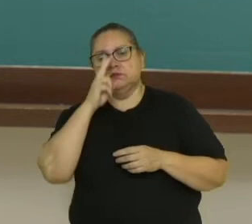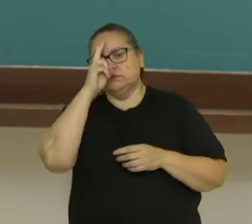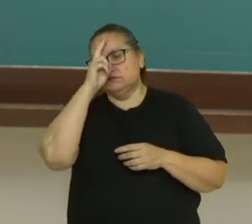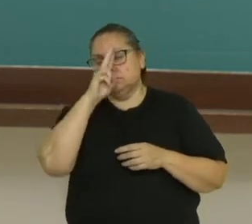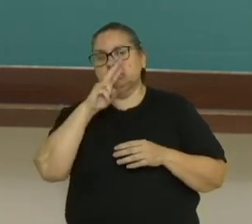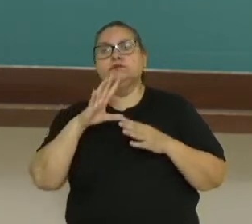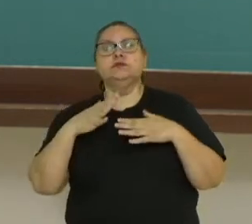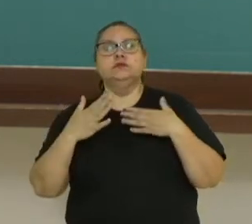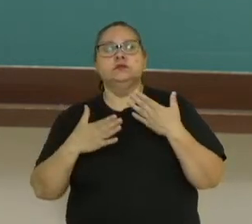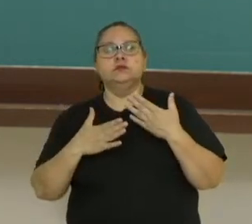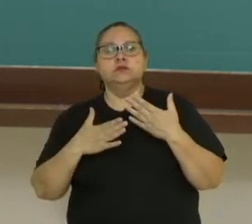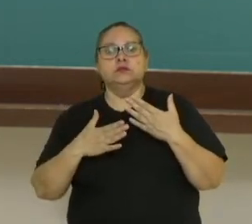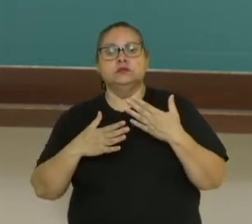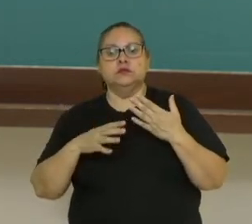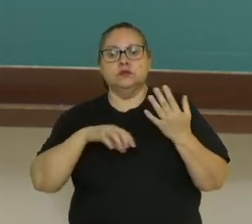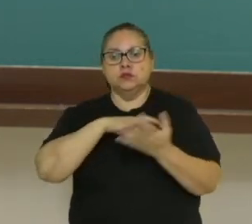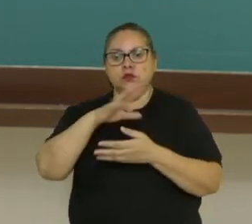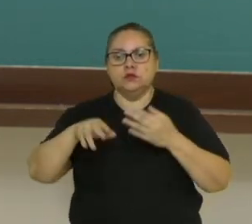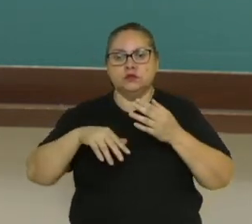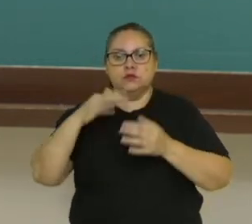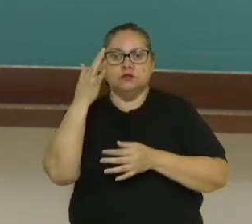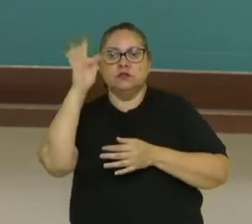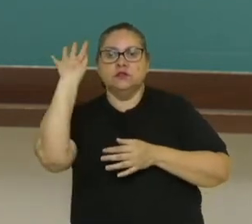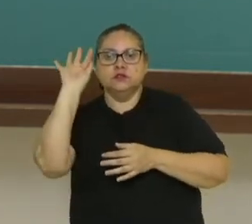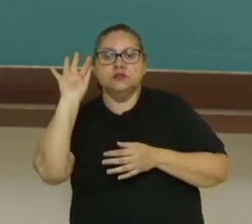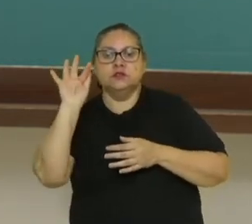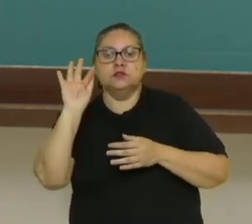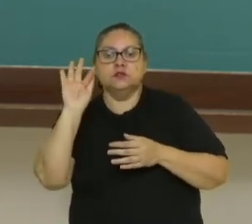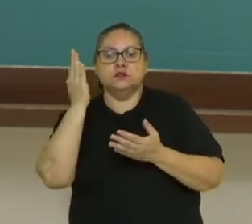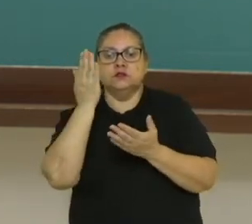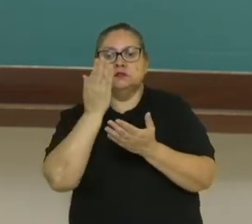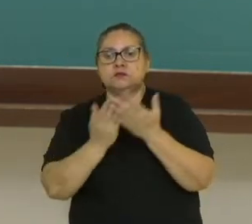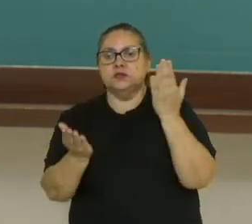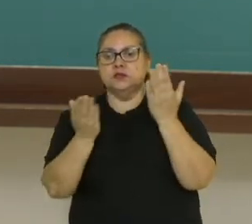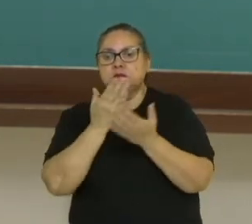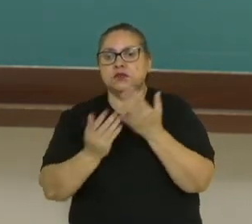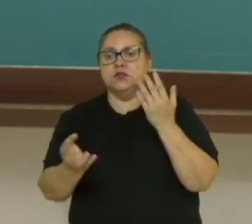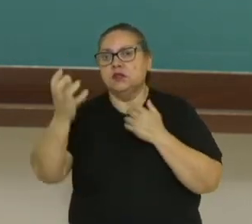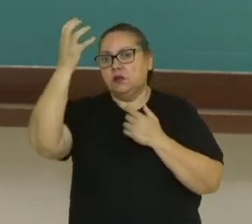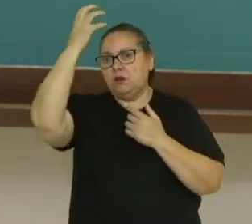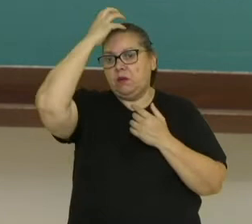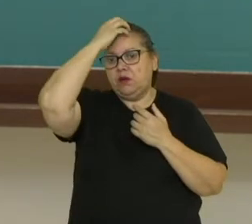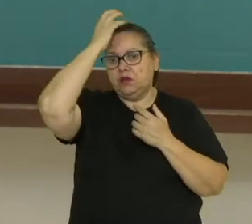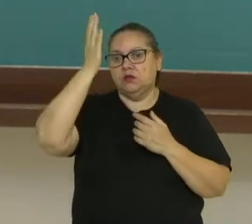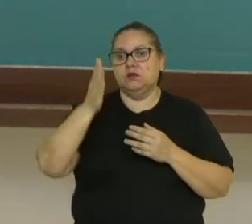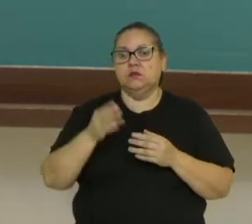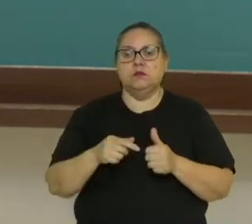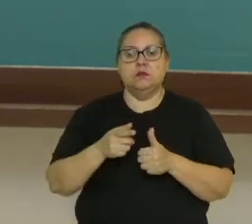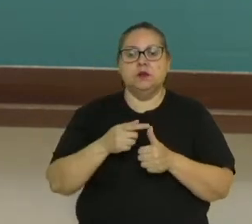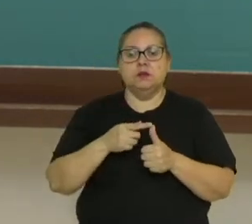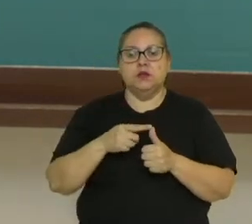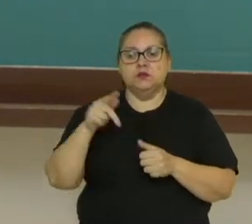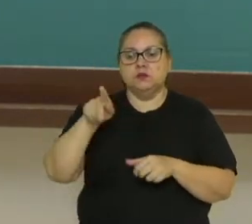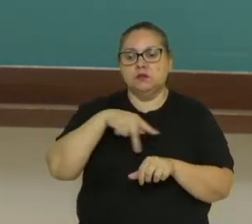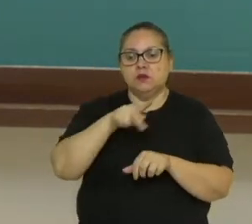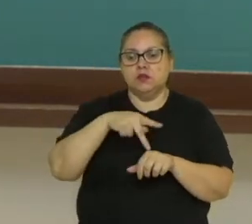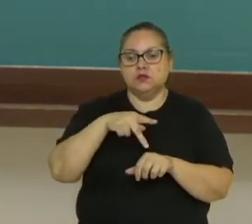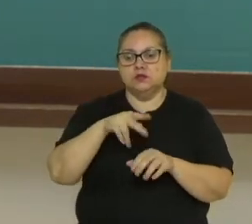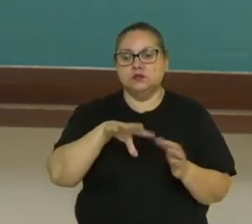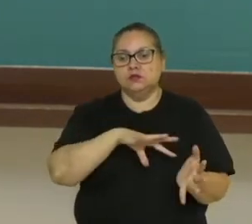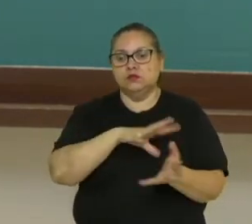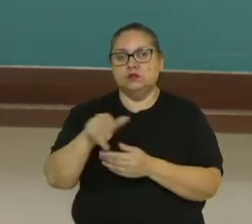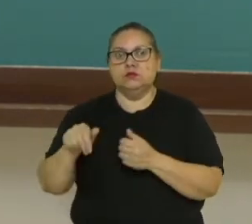que foi com a Revolução Francesa que a França perdeu sua monarquia, Foi o primeiro país do mundo a passar